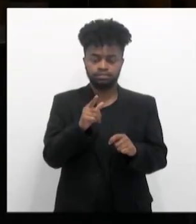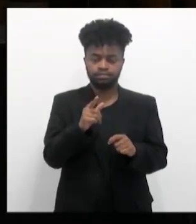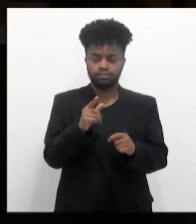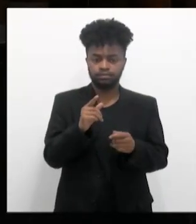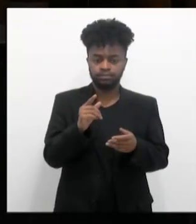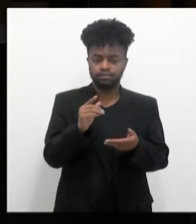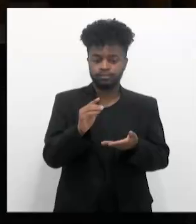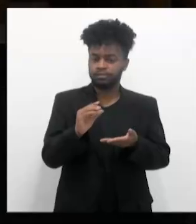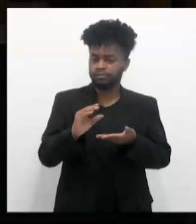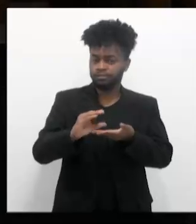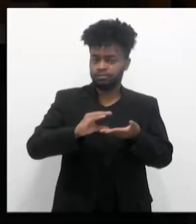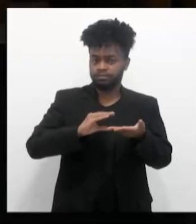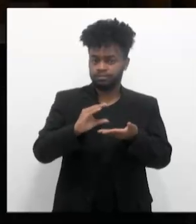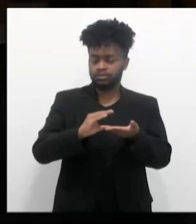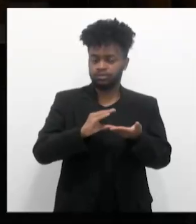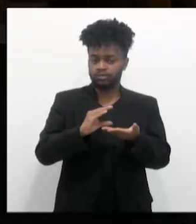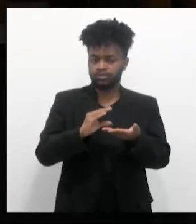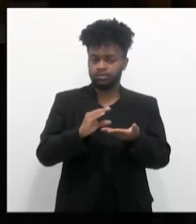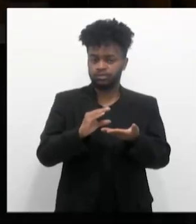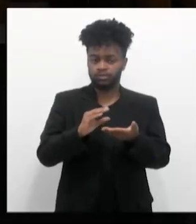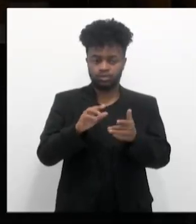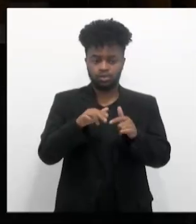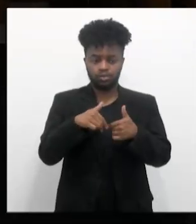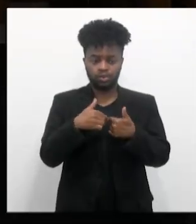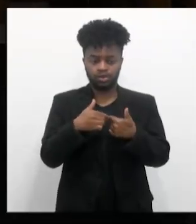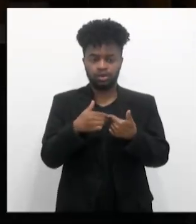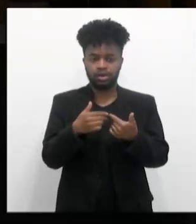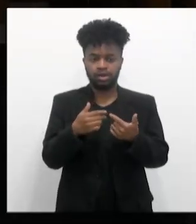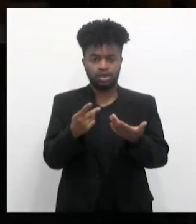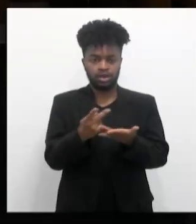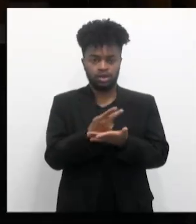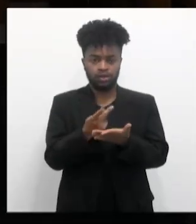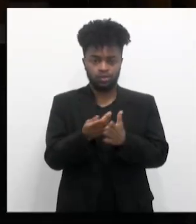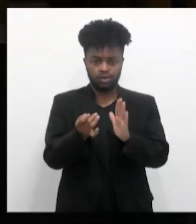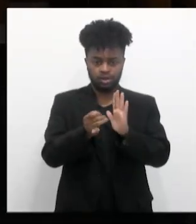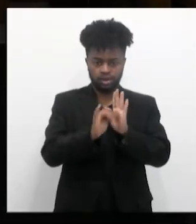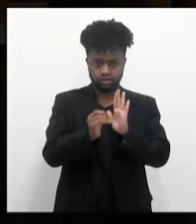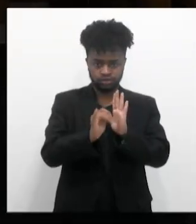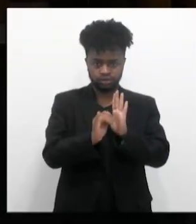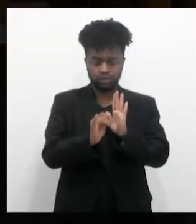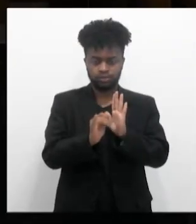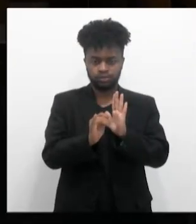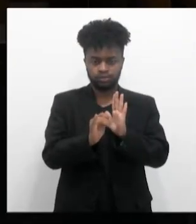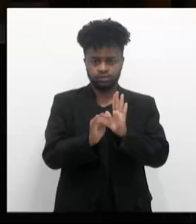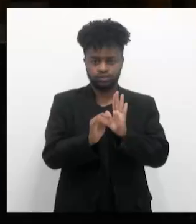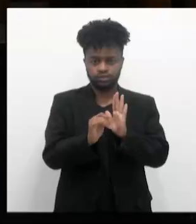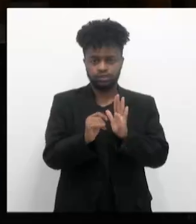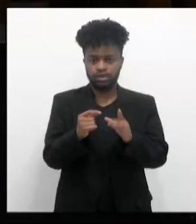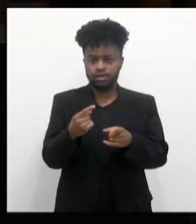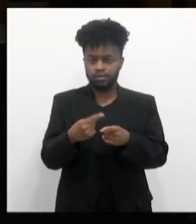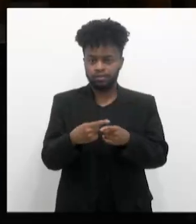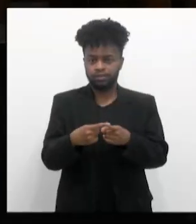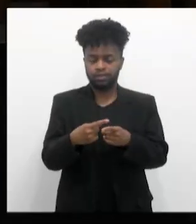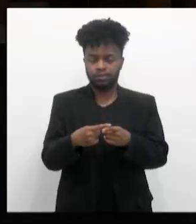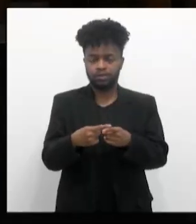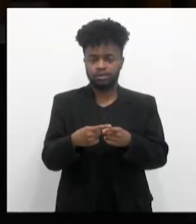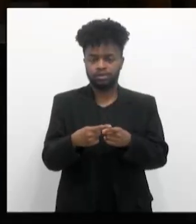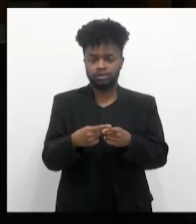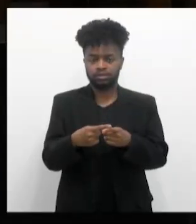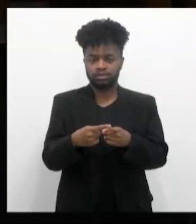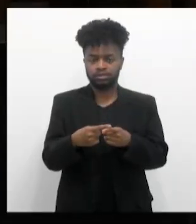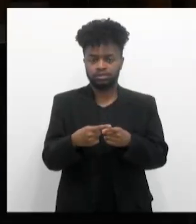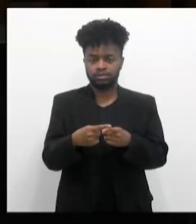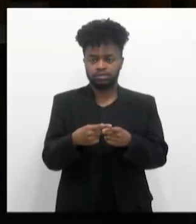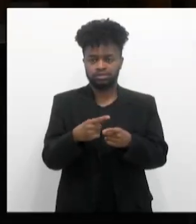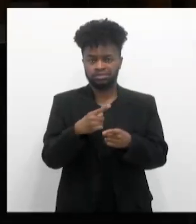um pretenso erro do edital que teria